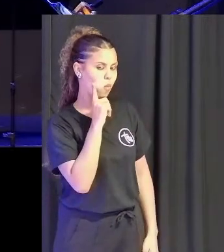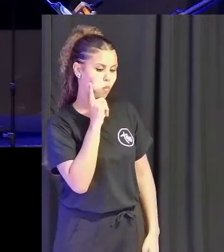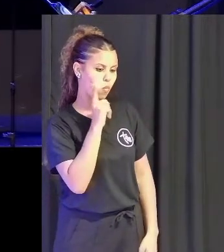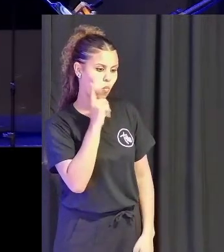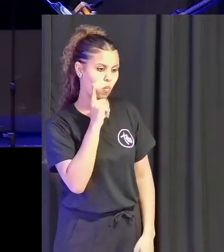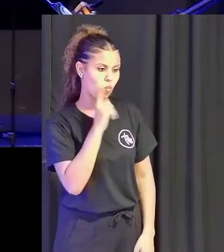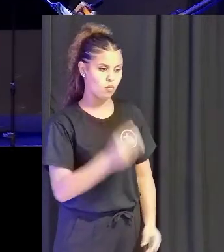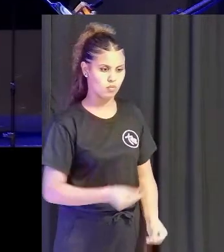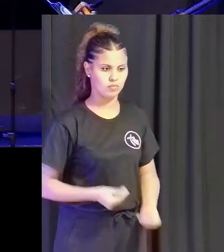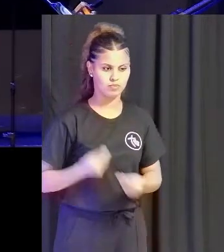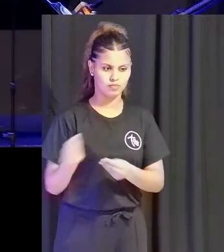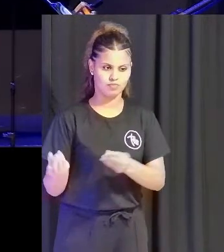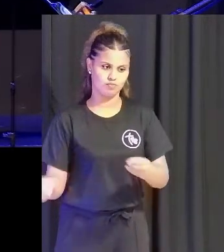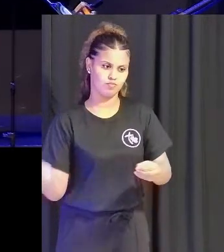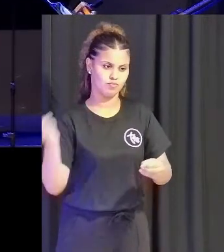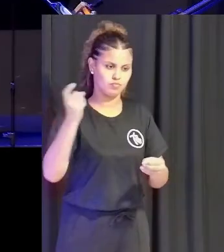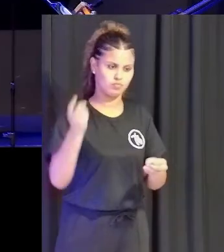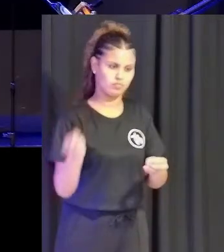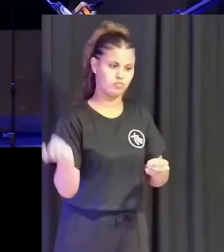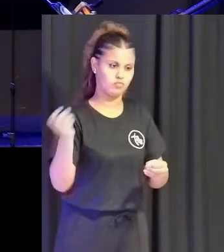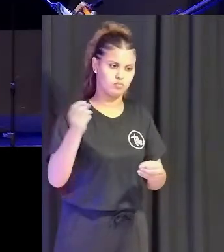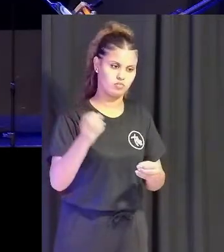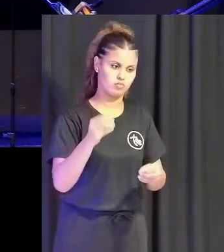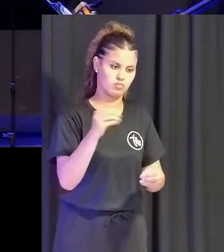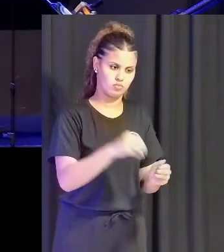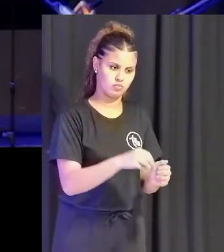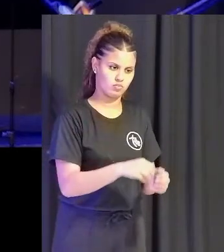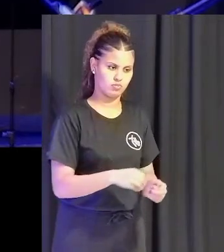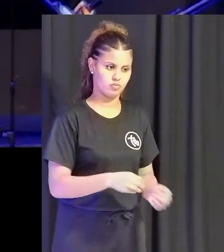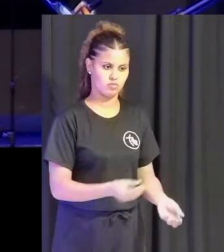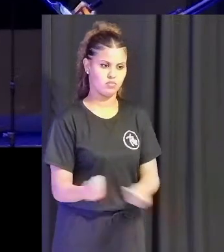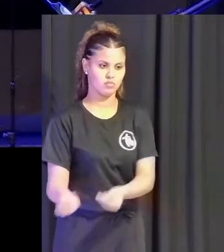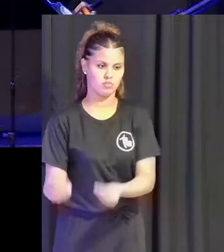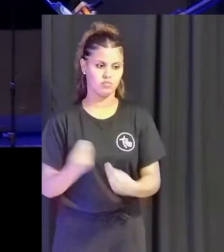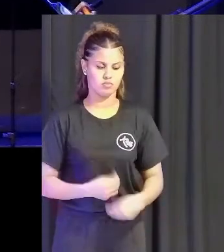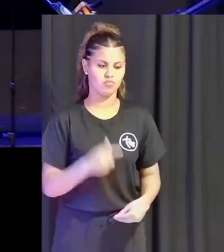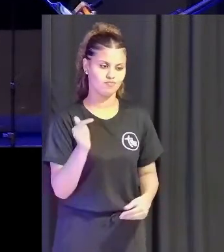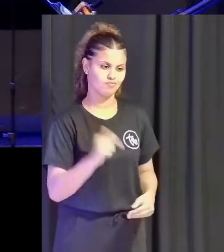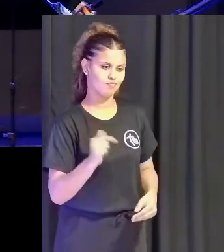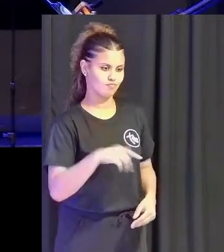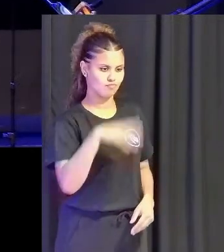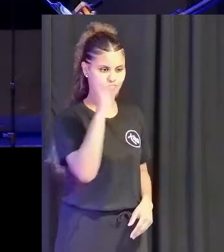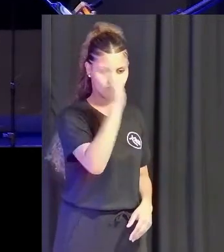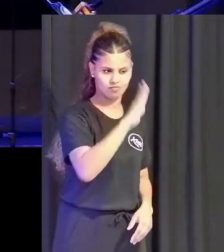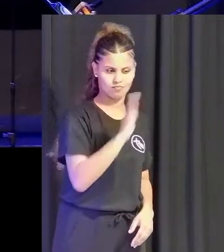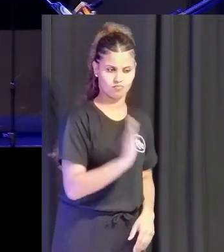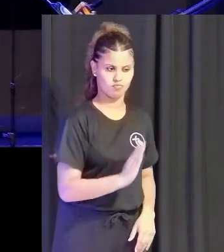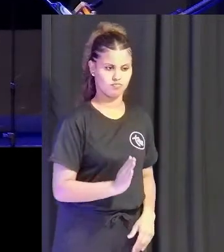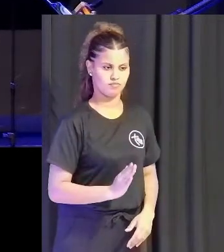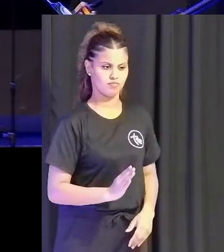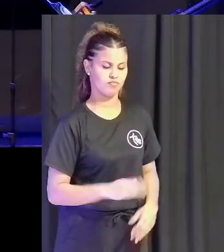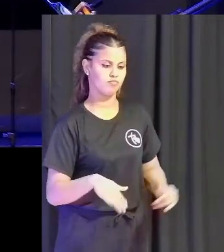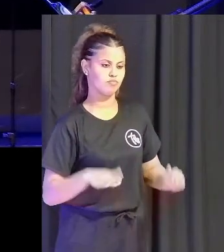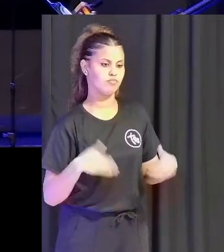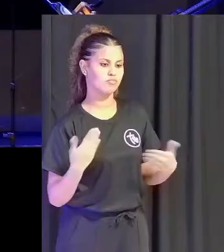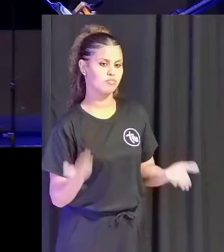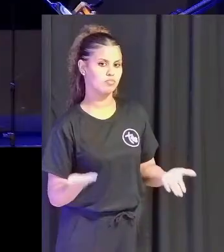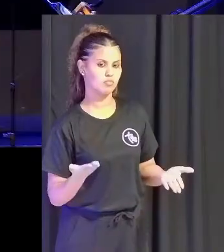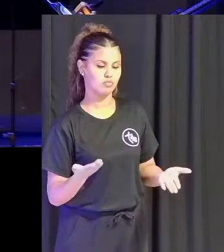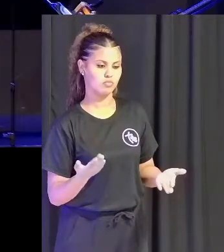igrejas aqui. Então, para compartilhar um pouco, porque vocês como igreja têm